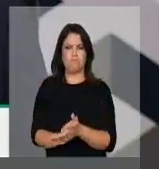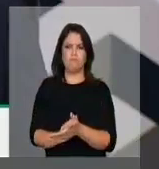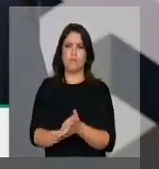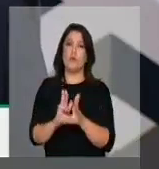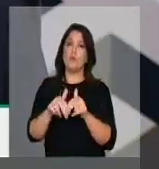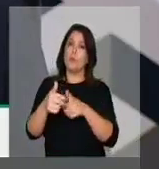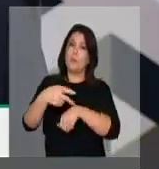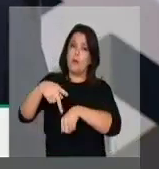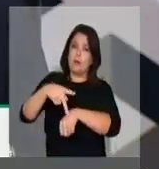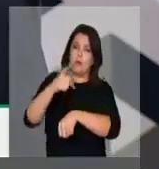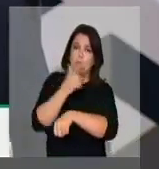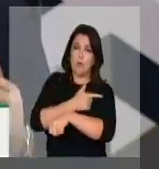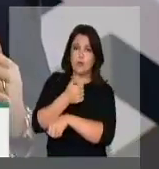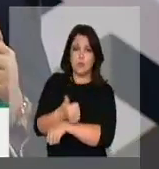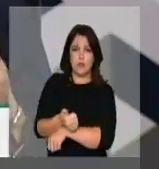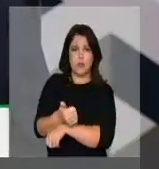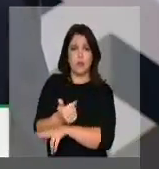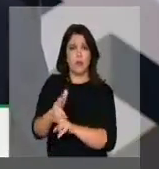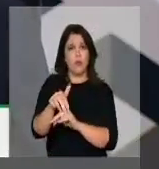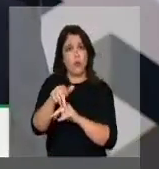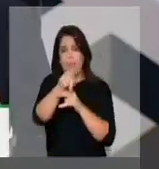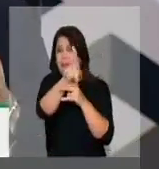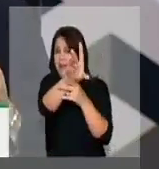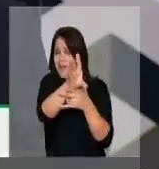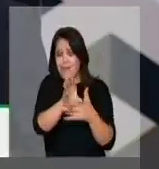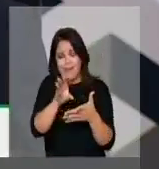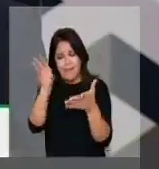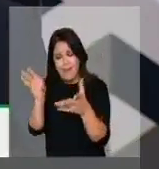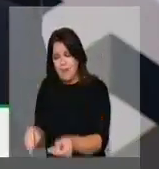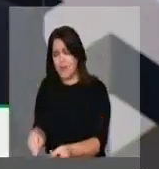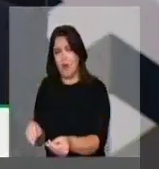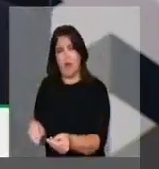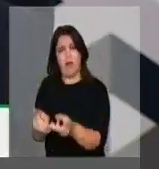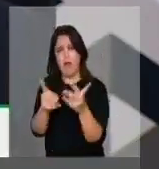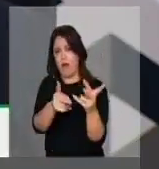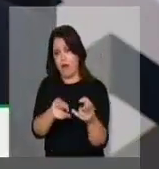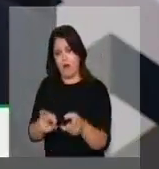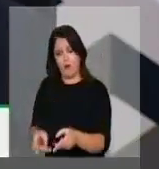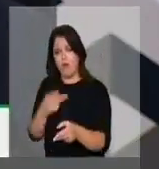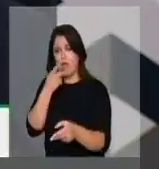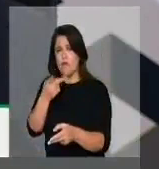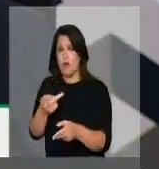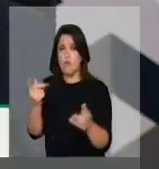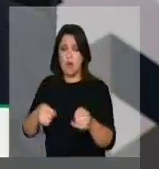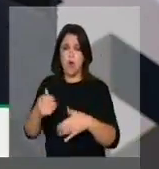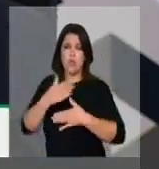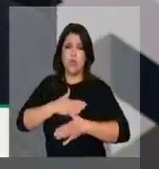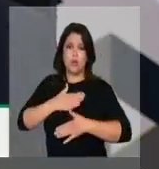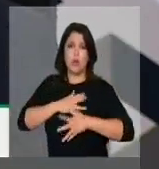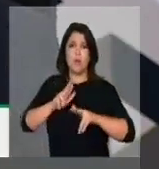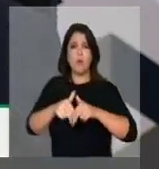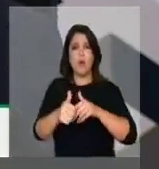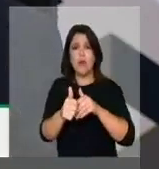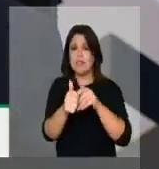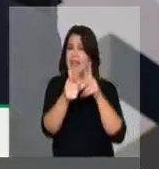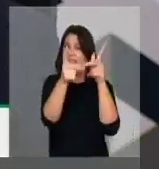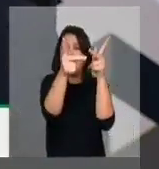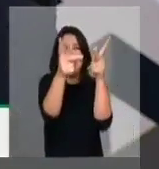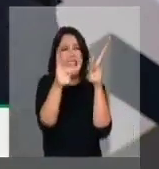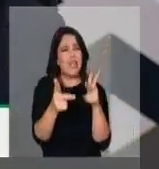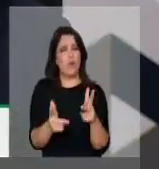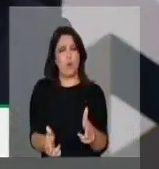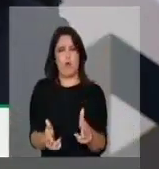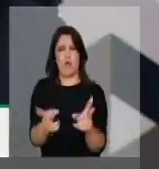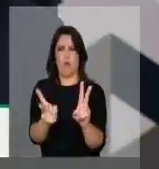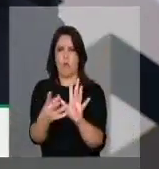Então, os países que funcionam assim, e funcionam, posso dizer com tranquilidade, por conta desse desenho